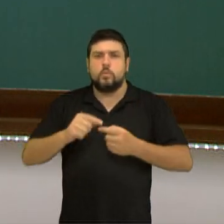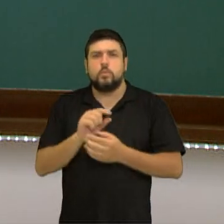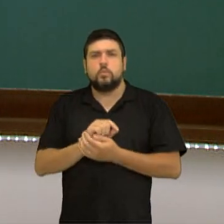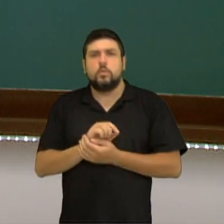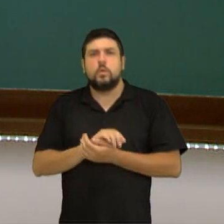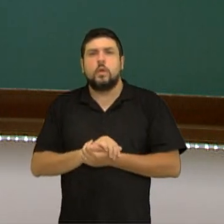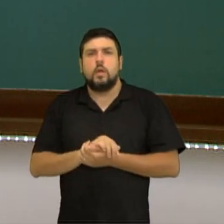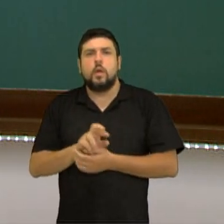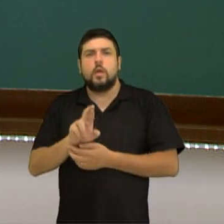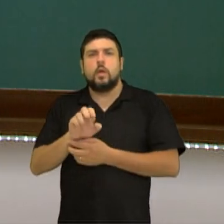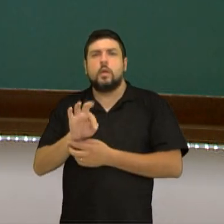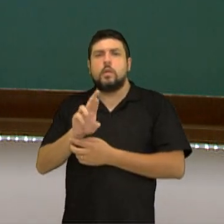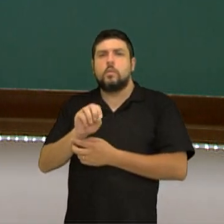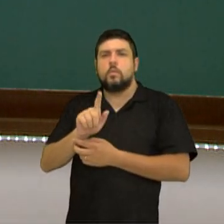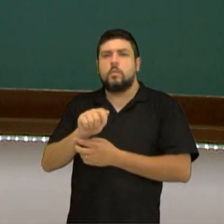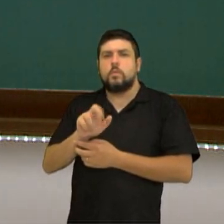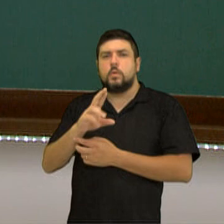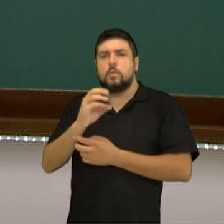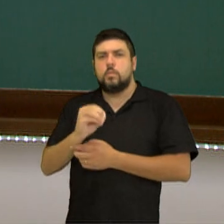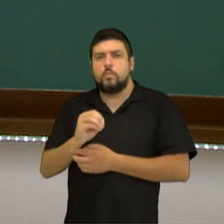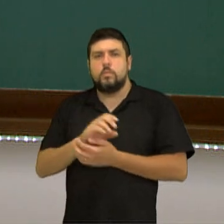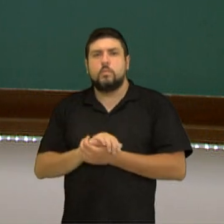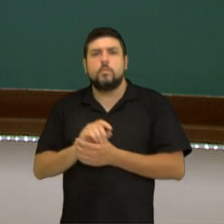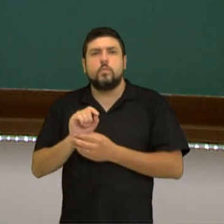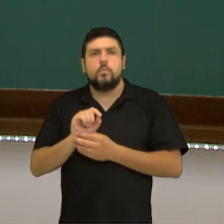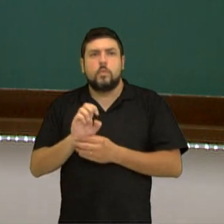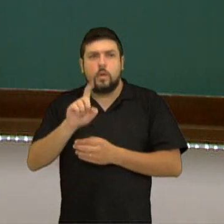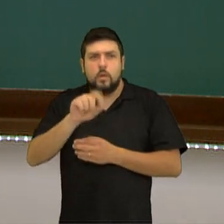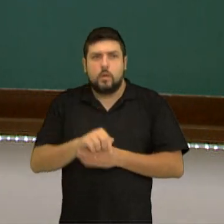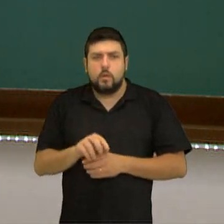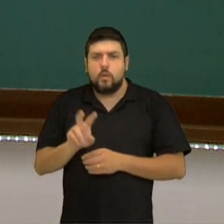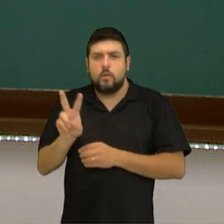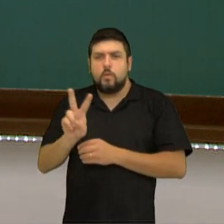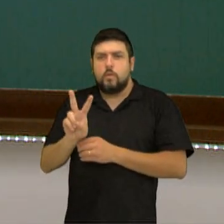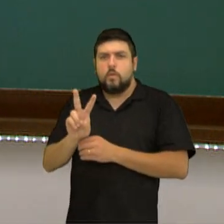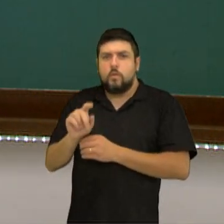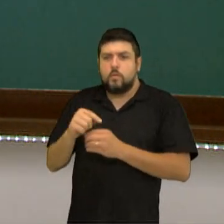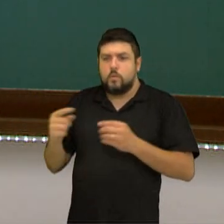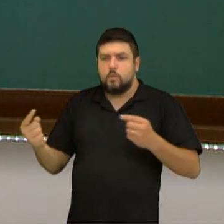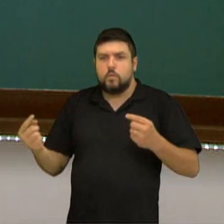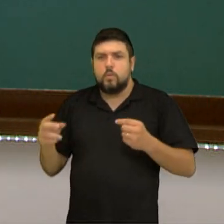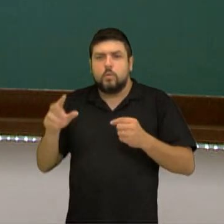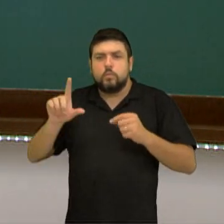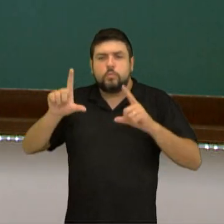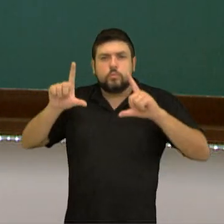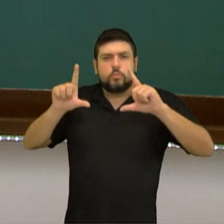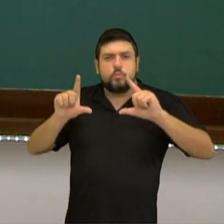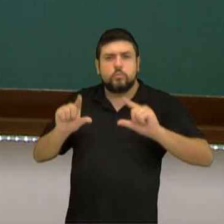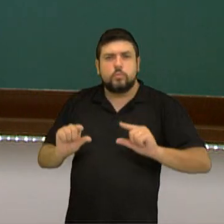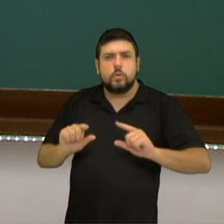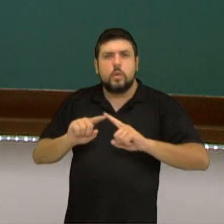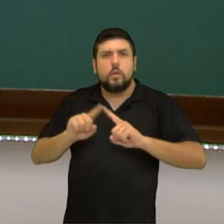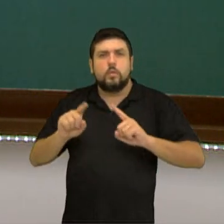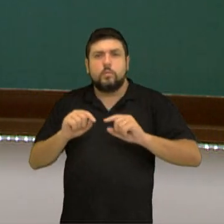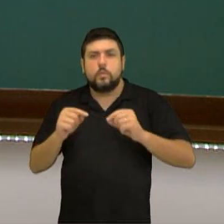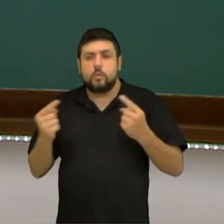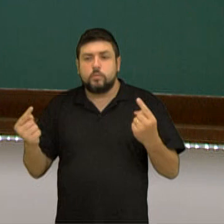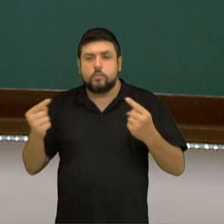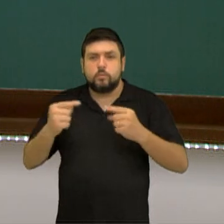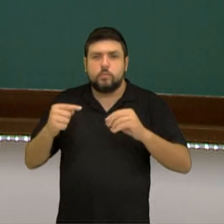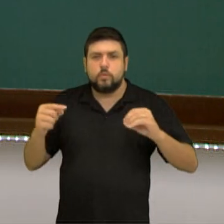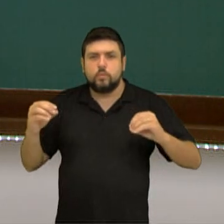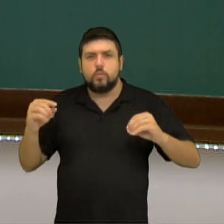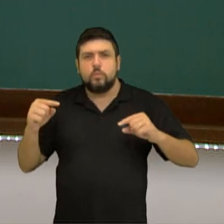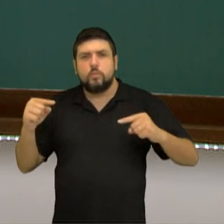retrógrado, você teria a redução da velocidade, só que no sentido oposto à da trajetória,